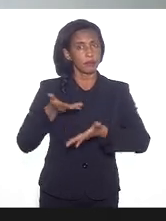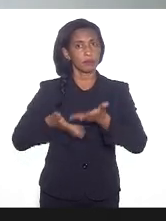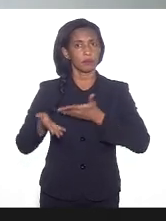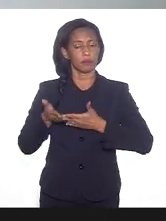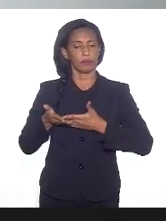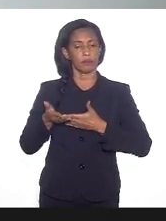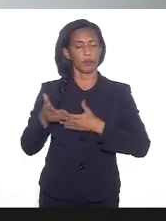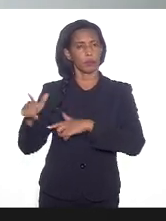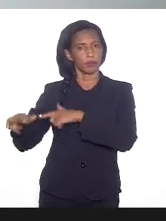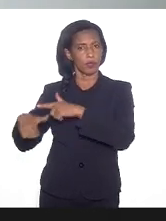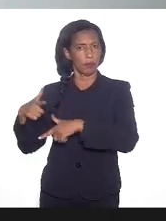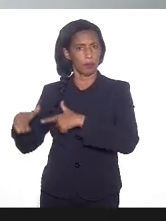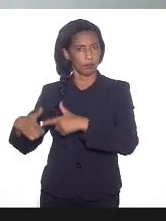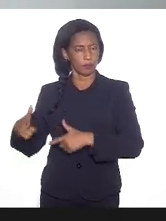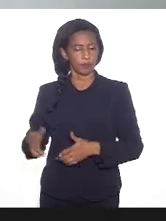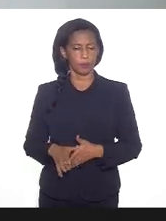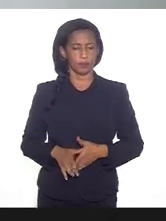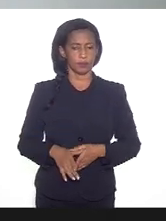dos servidores. Então,